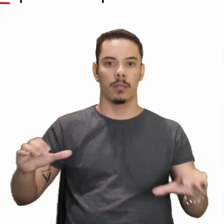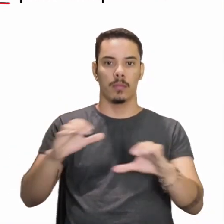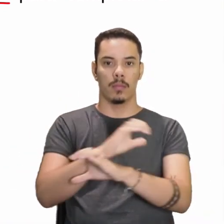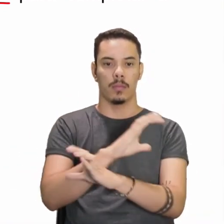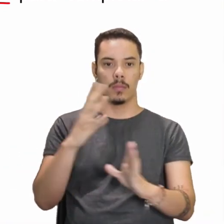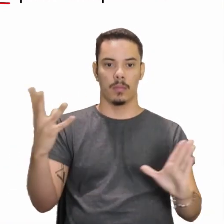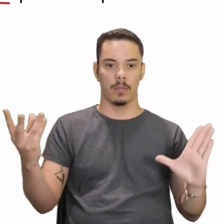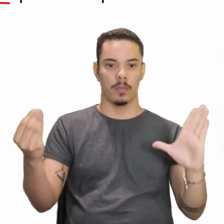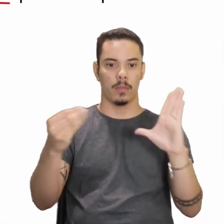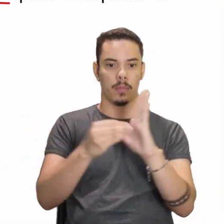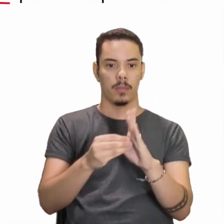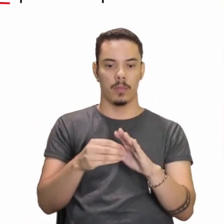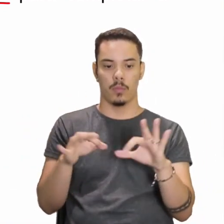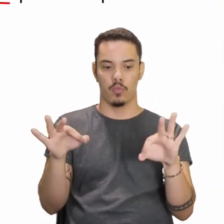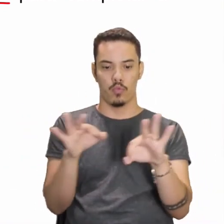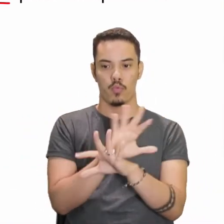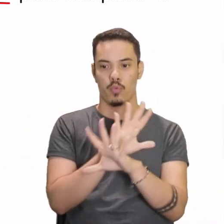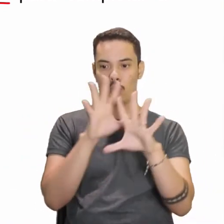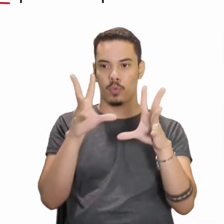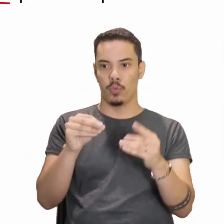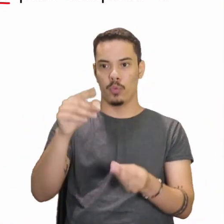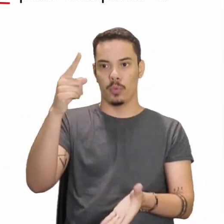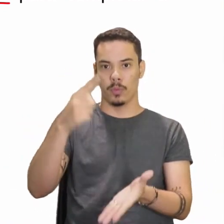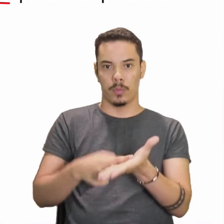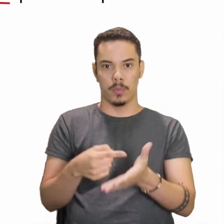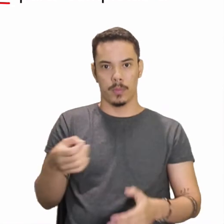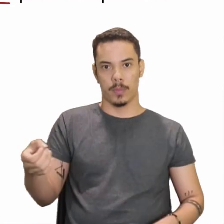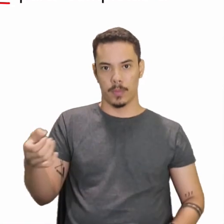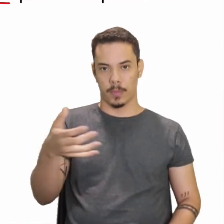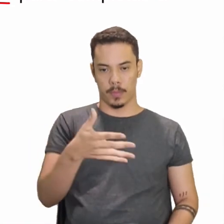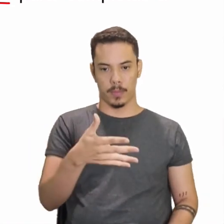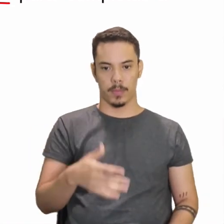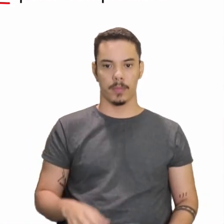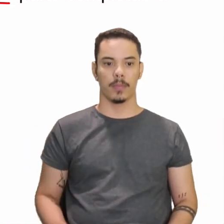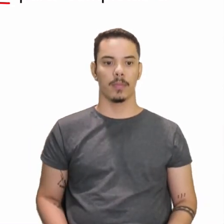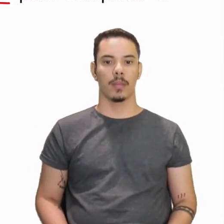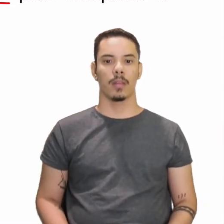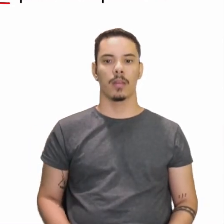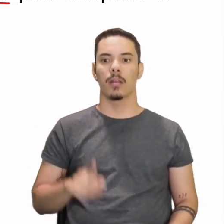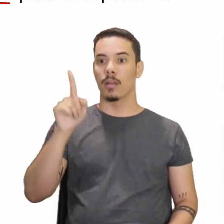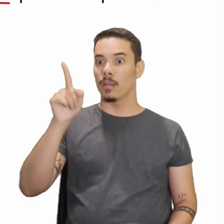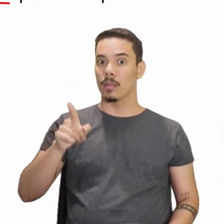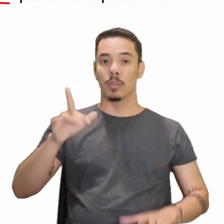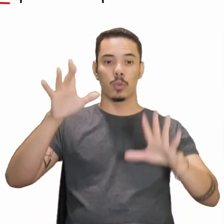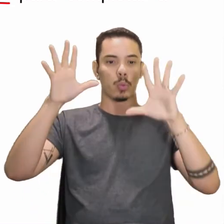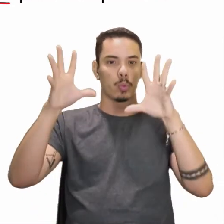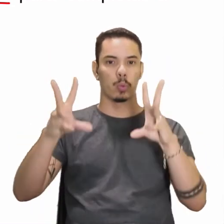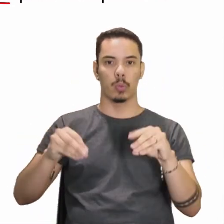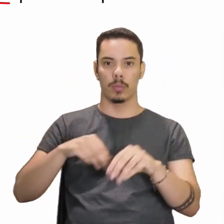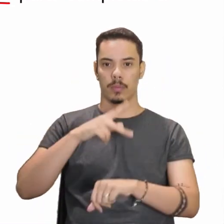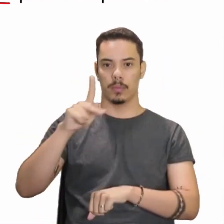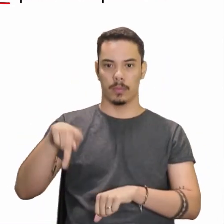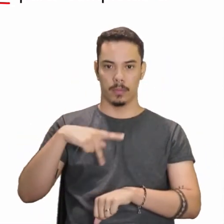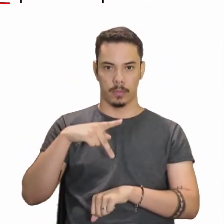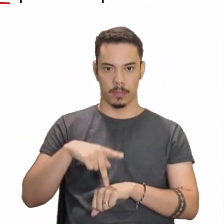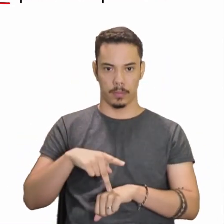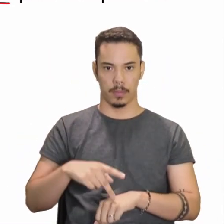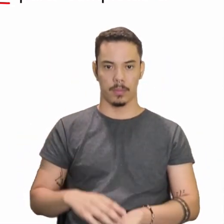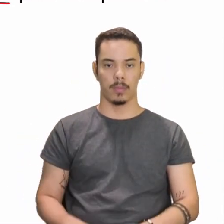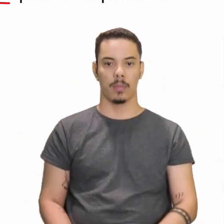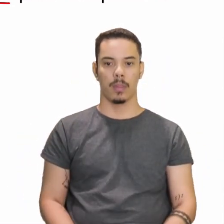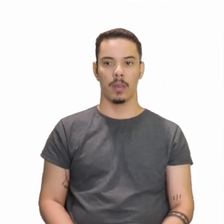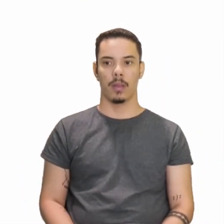a implementação desse novo acordo, tá certo? Então agora esse acordo é para todos os países lusófonos, tá